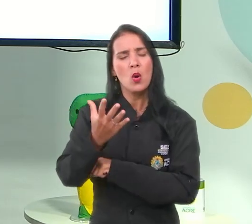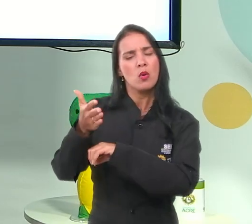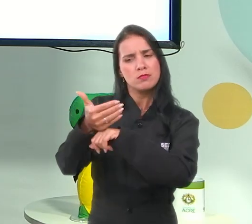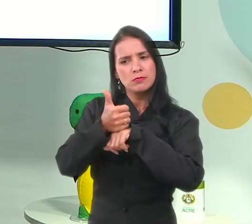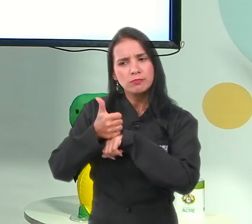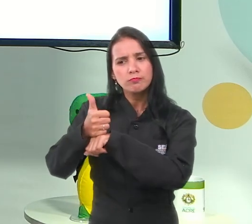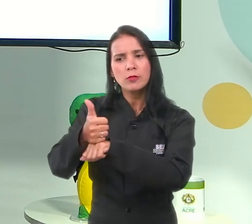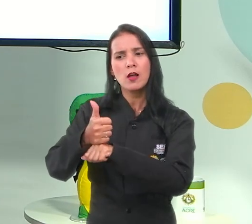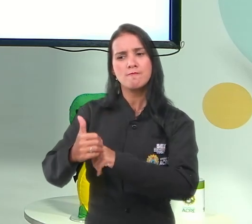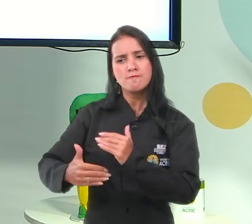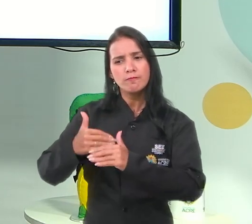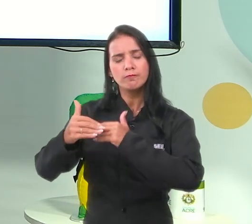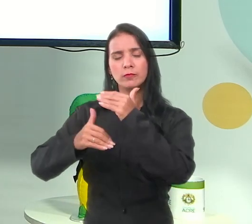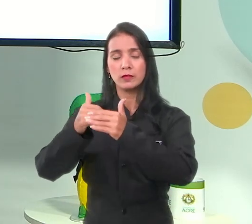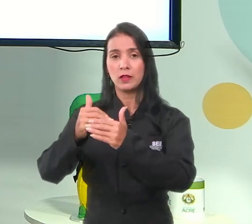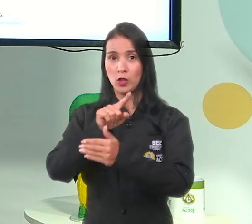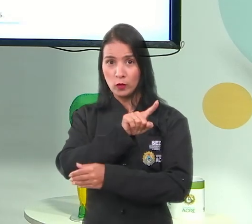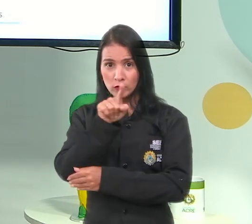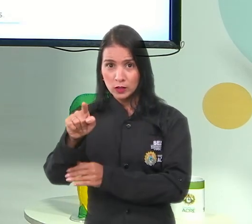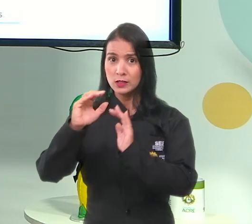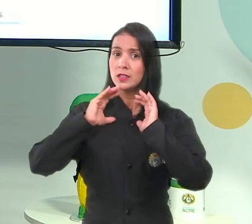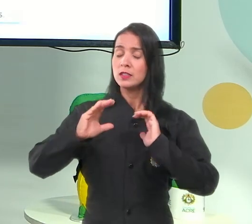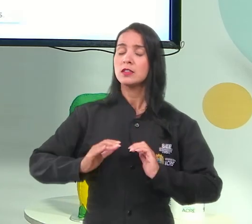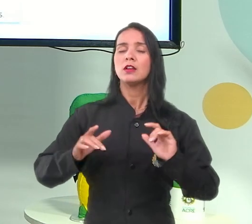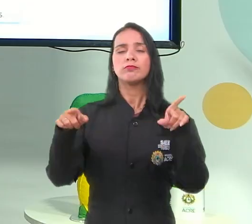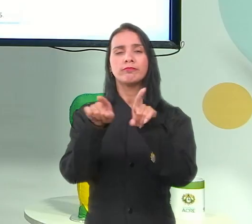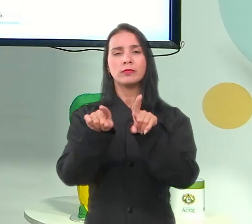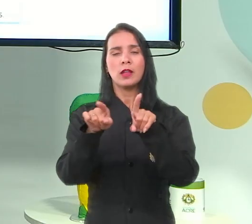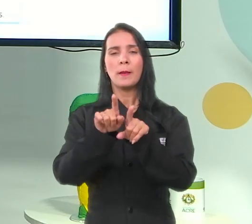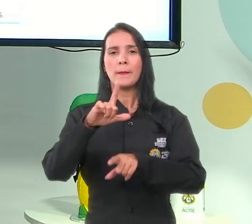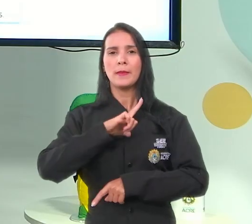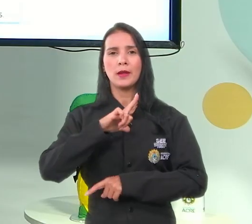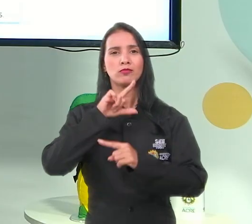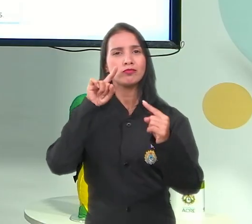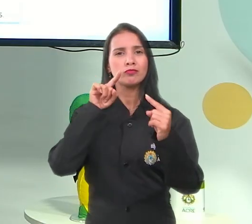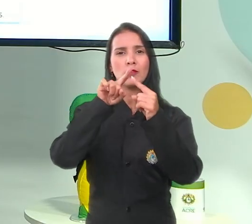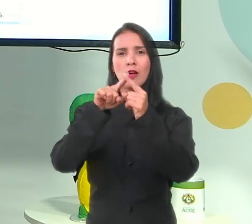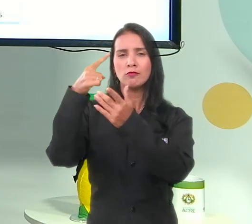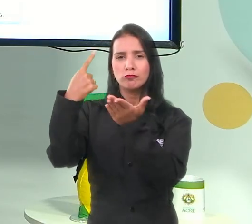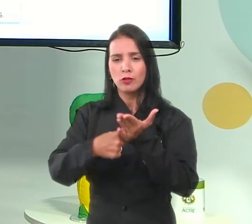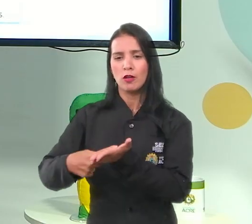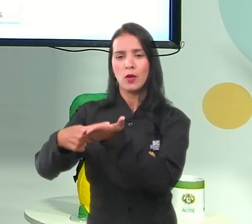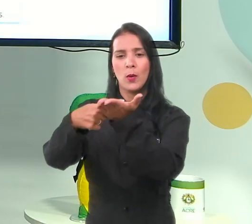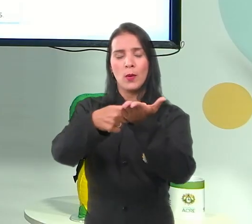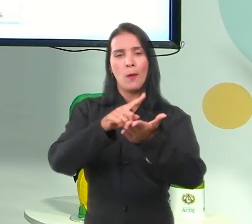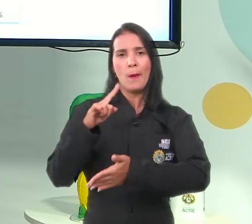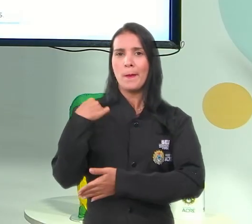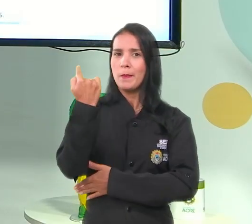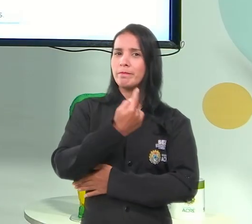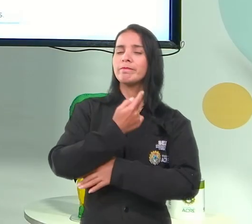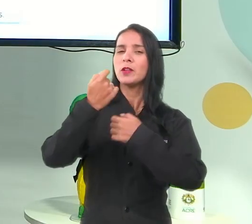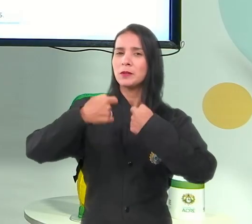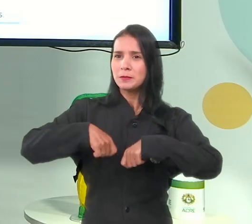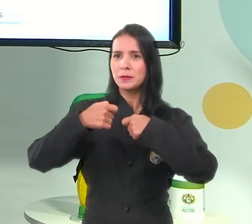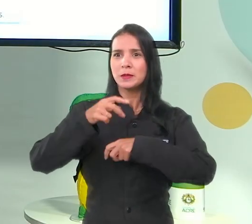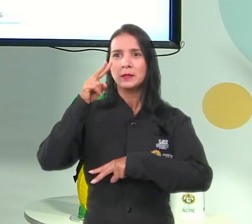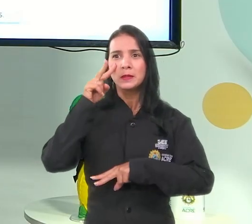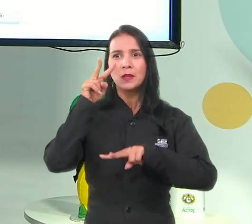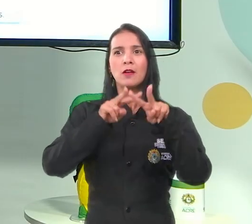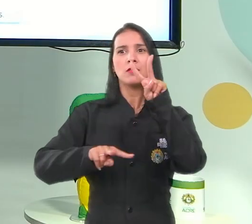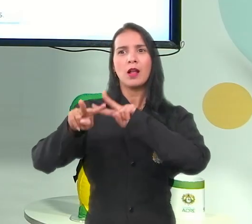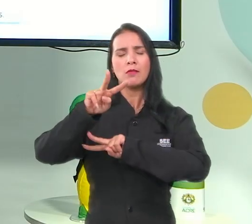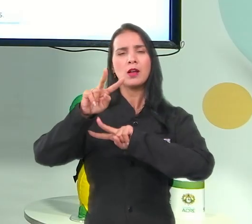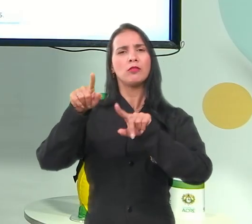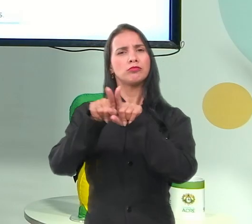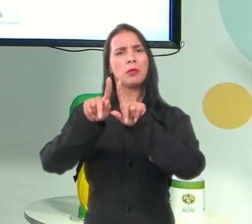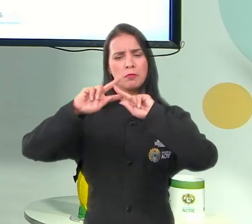Então você, enquanto cidadão, também tem esse compromisso e você precisa visualizar, né, e